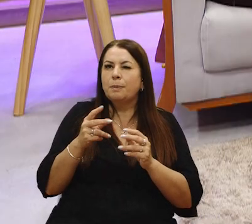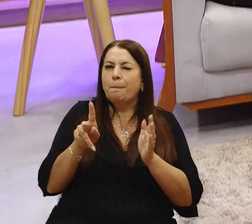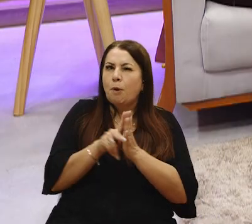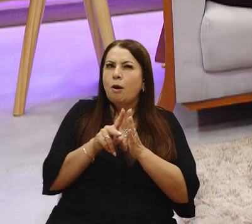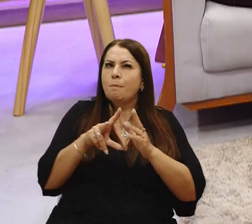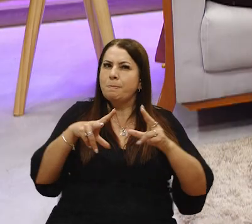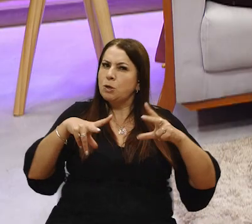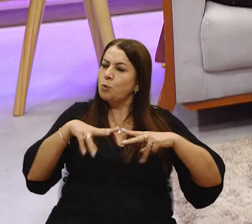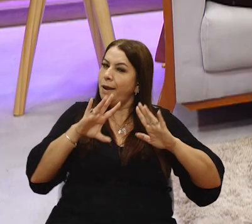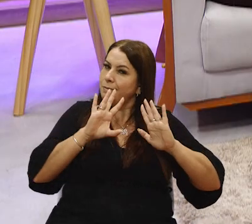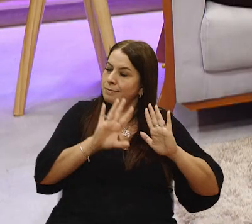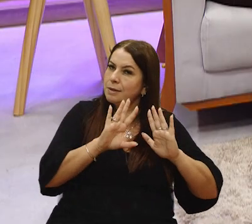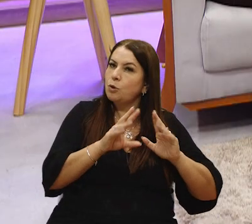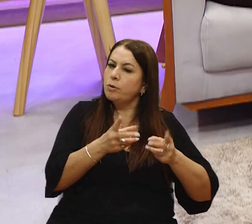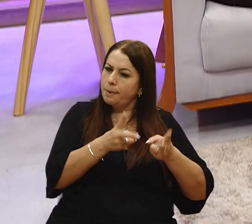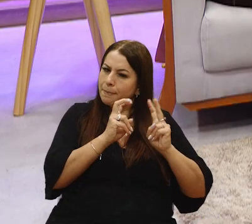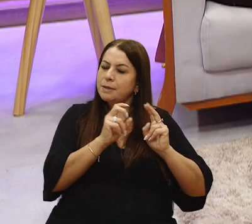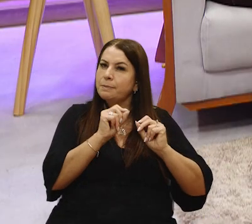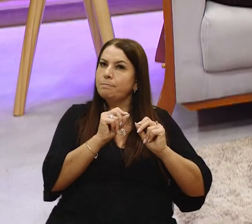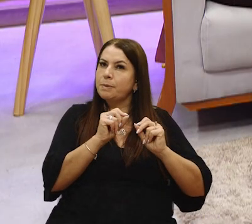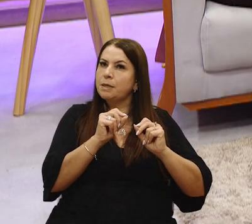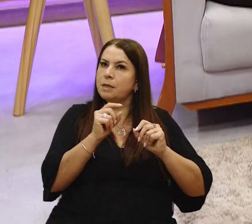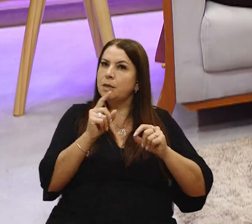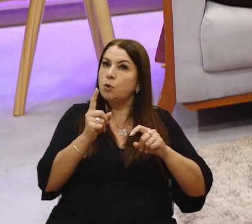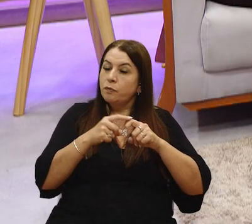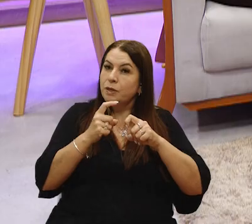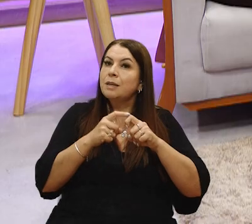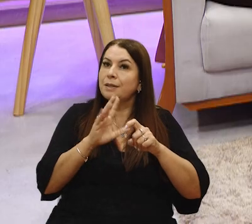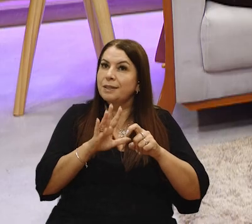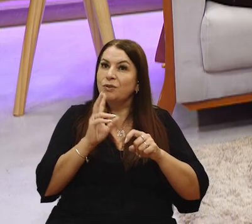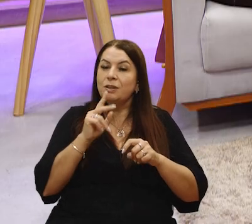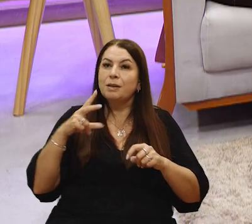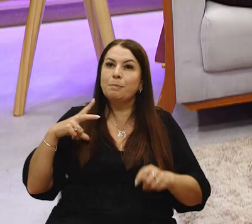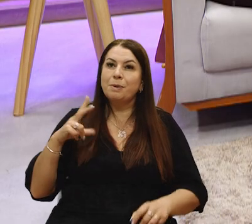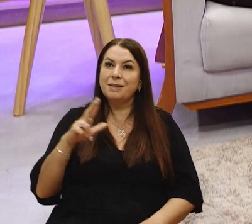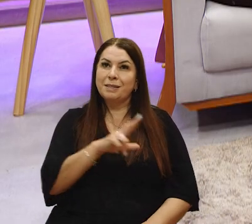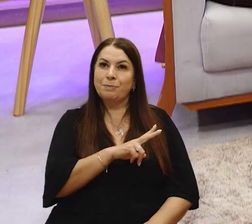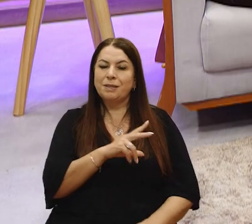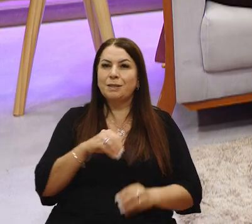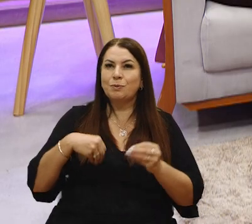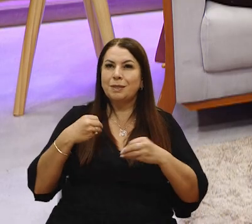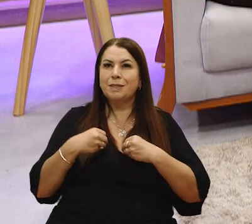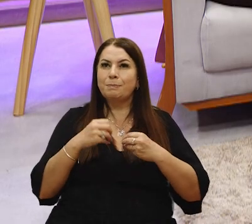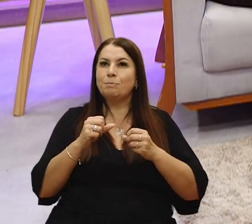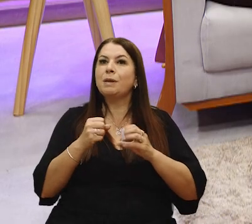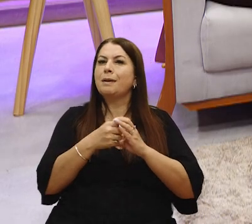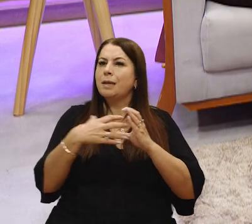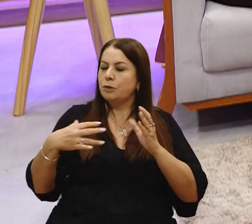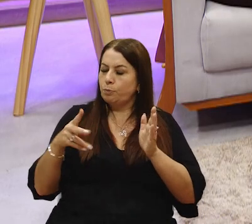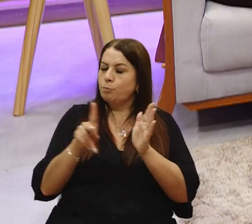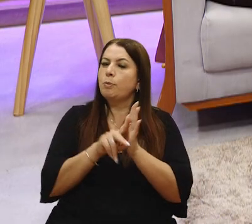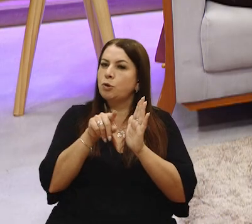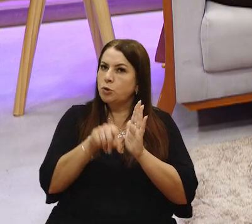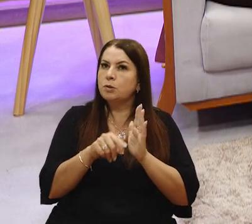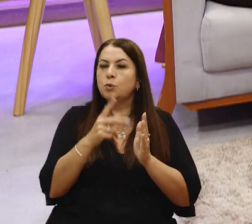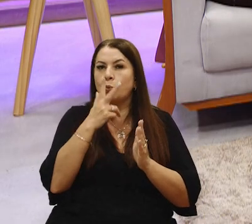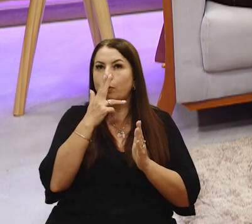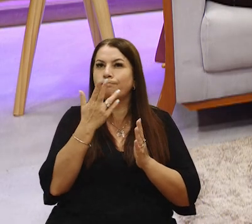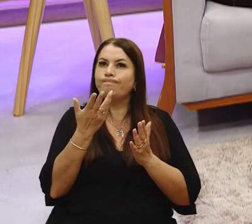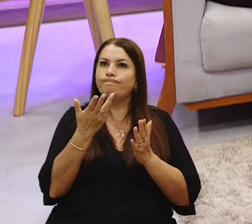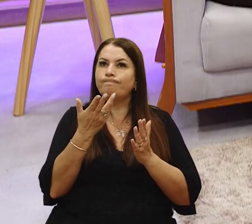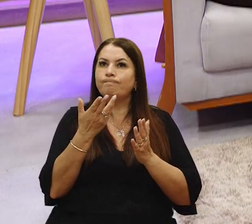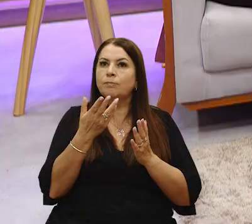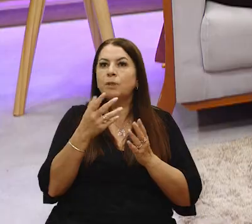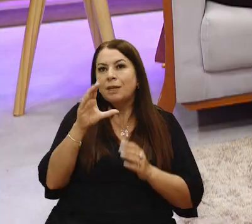os exames, eles vêm para nos complementar, né? Então, a gente tem aí inúmeros exames que nos acompanham no diagnóstico